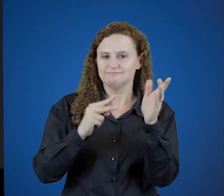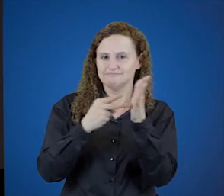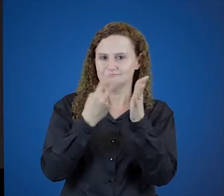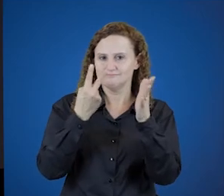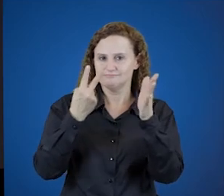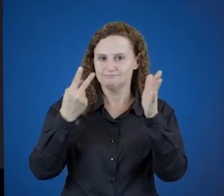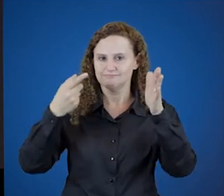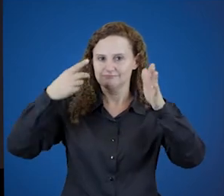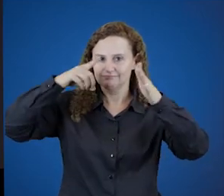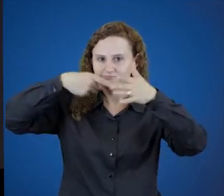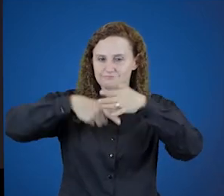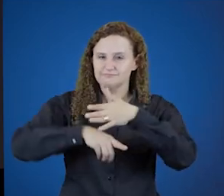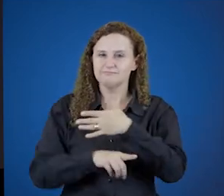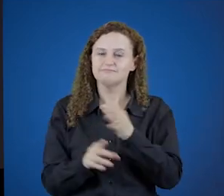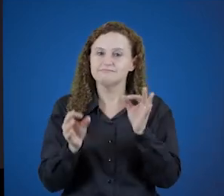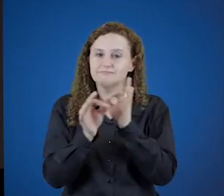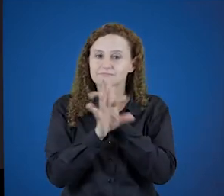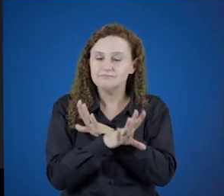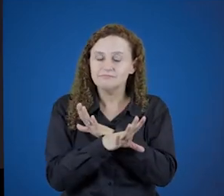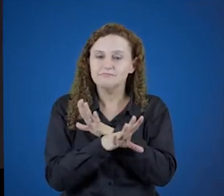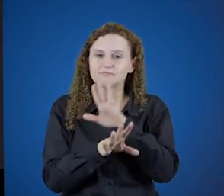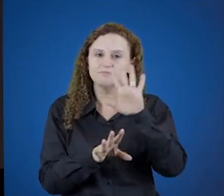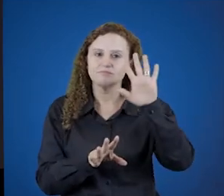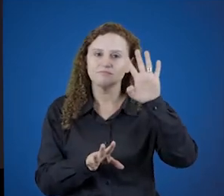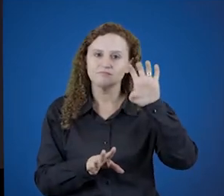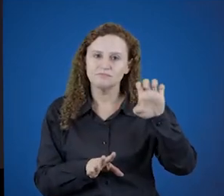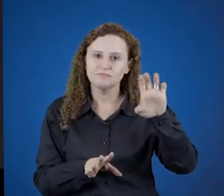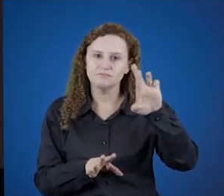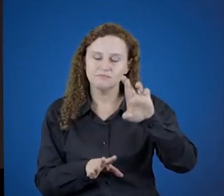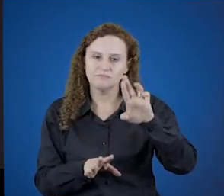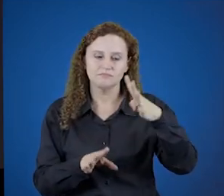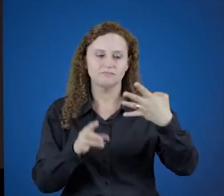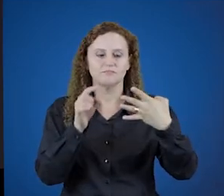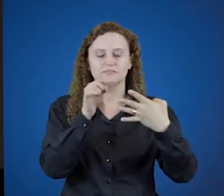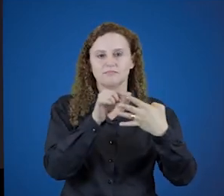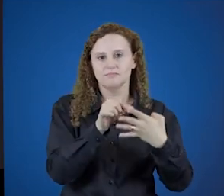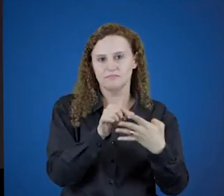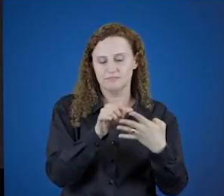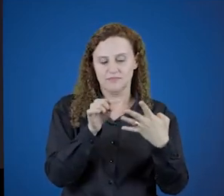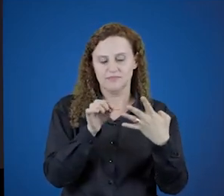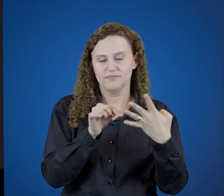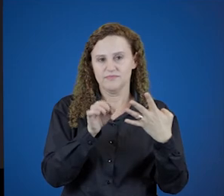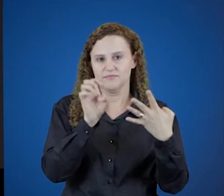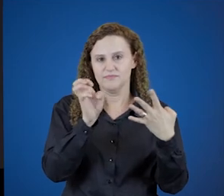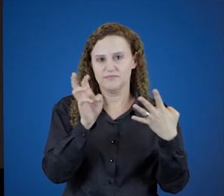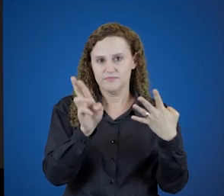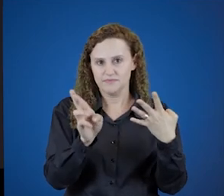segunda declinação terminadas em es un